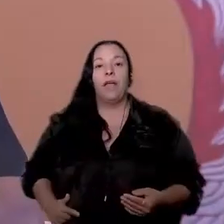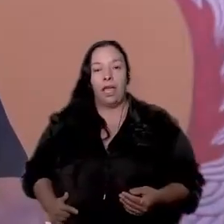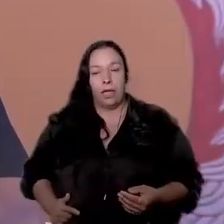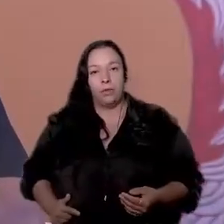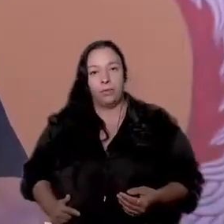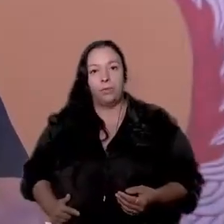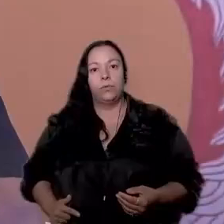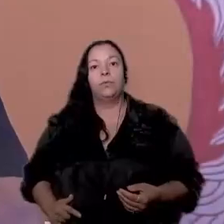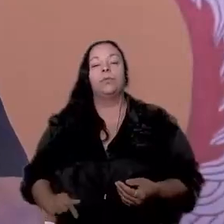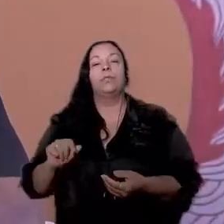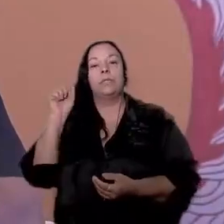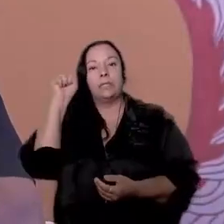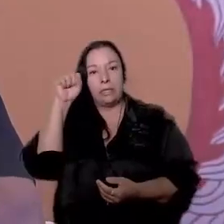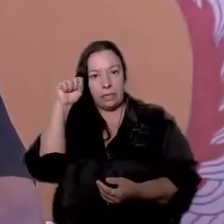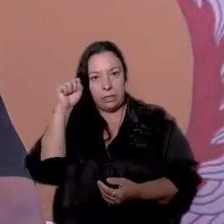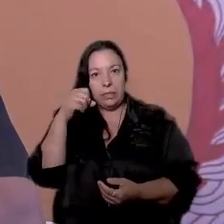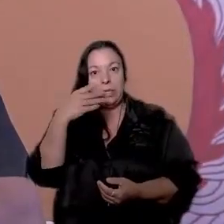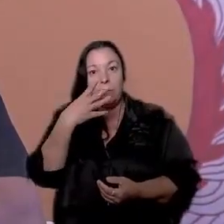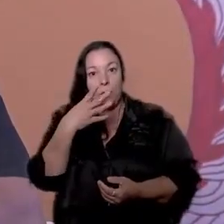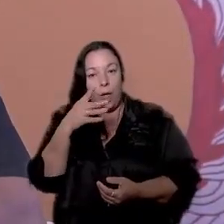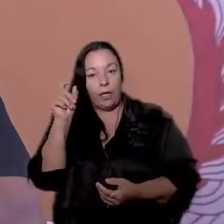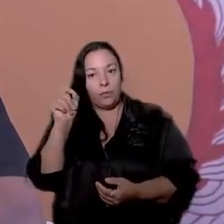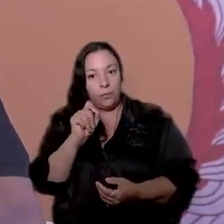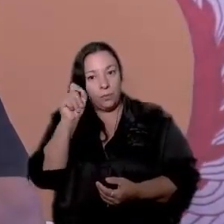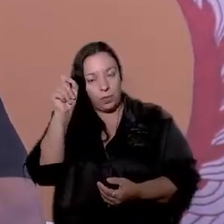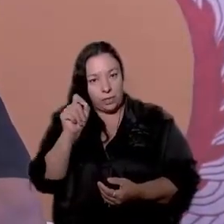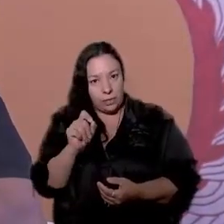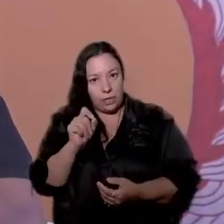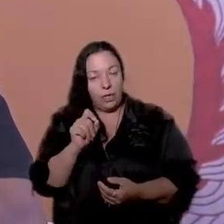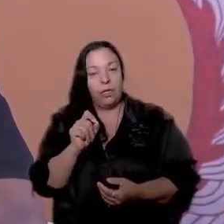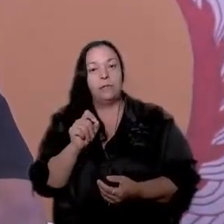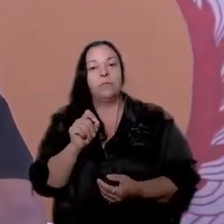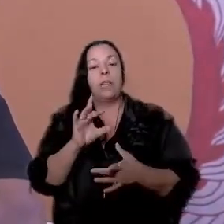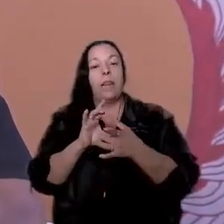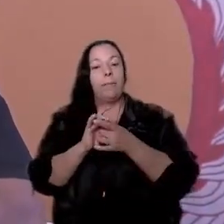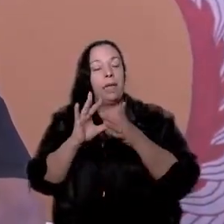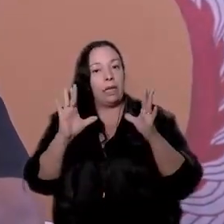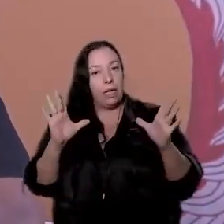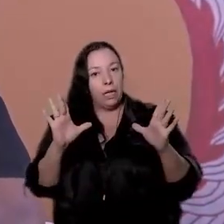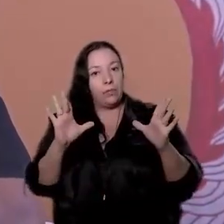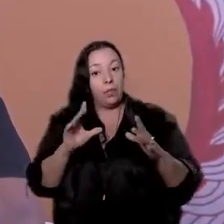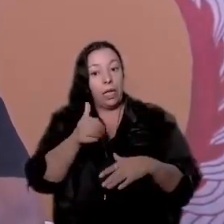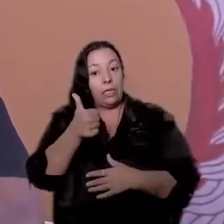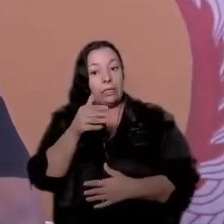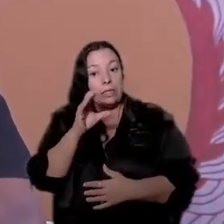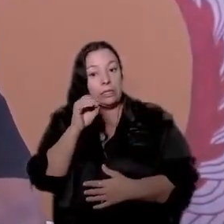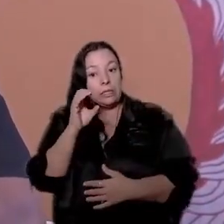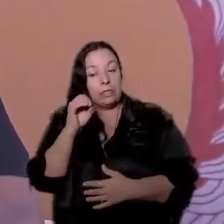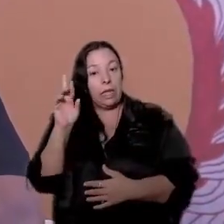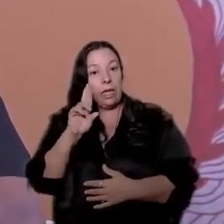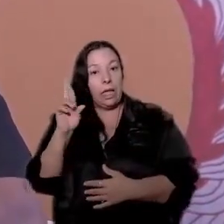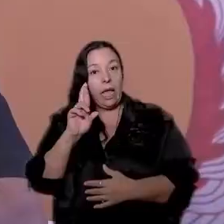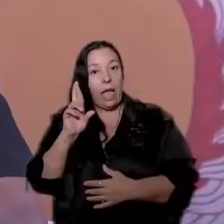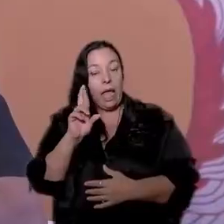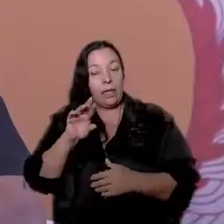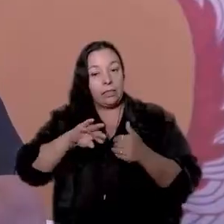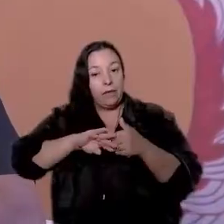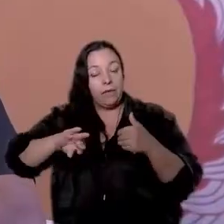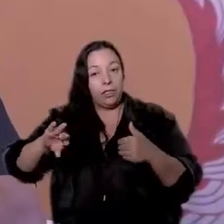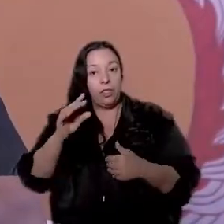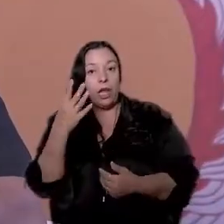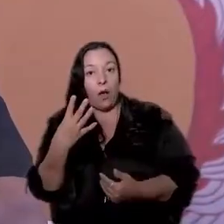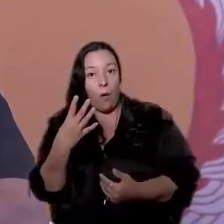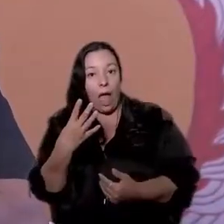disse, exatamente, você vai pegar 4% do que o governo está lhe permitindo e de cada R$100 você vai tirar 4 e